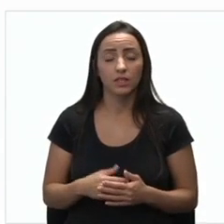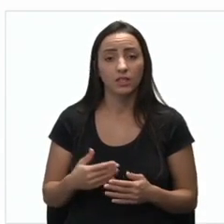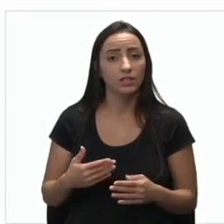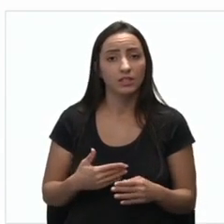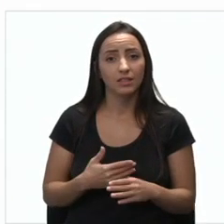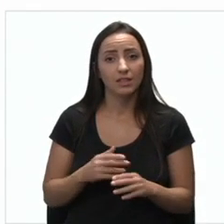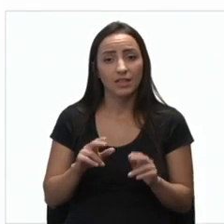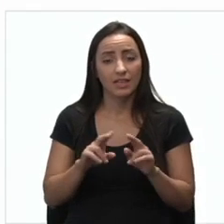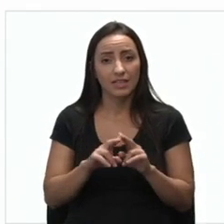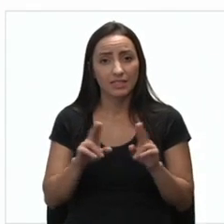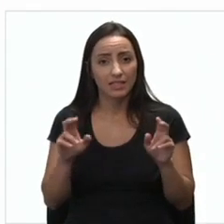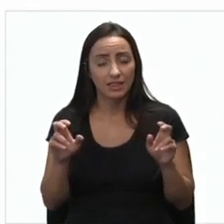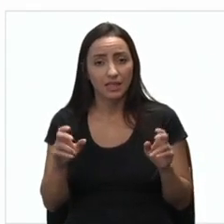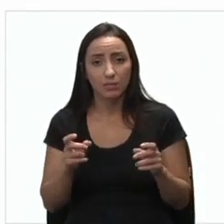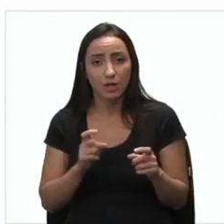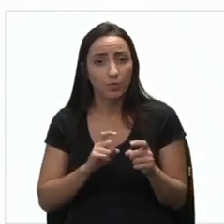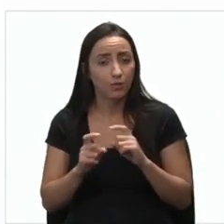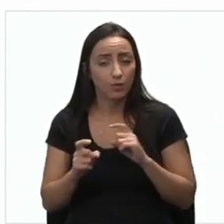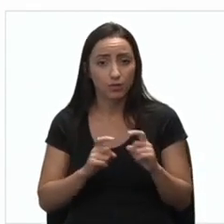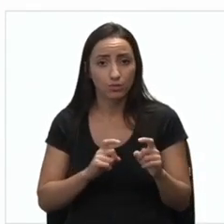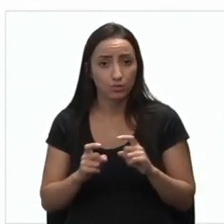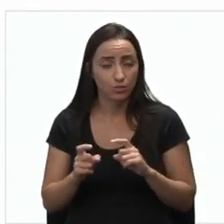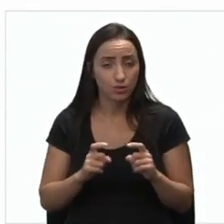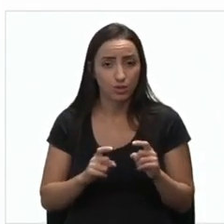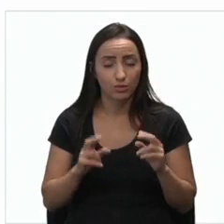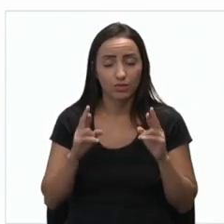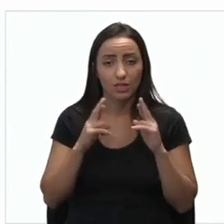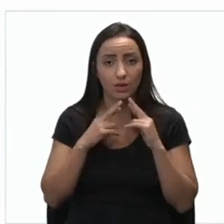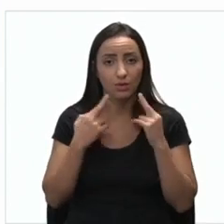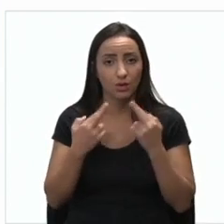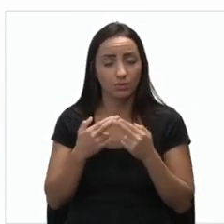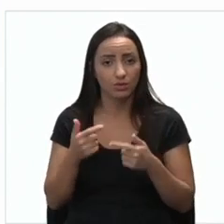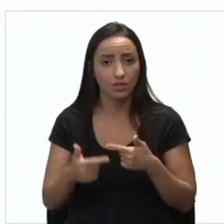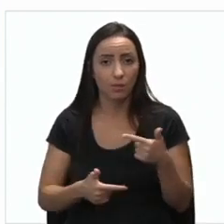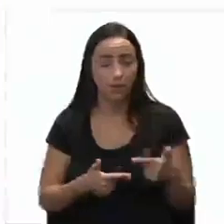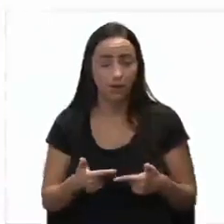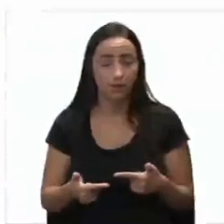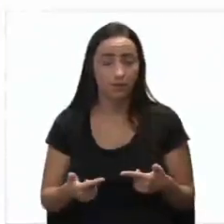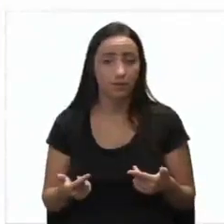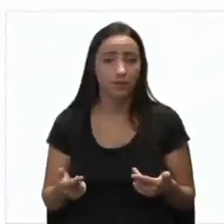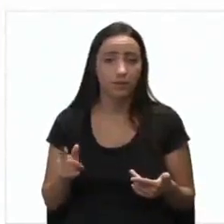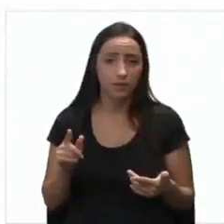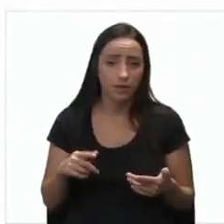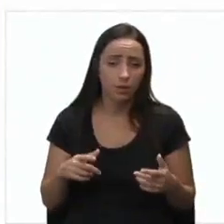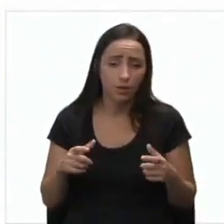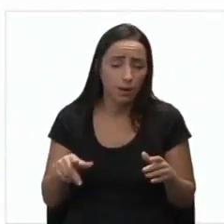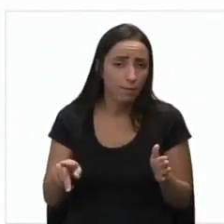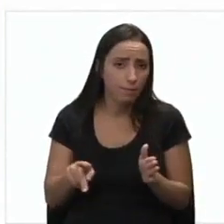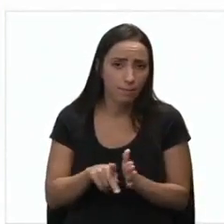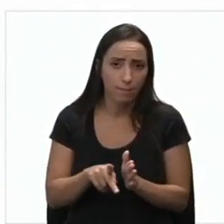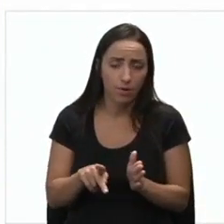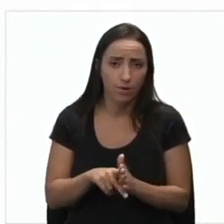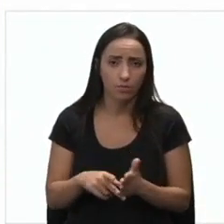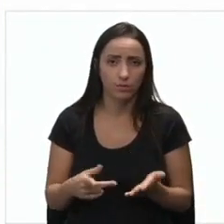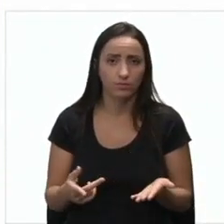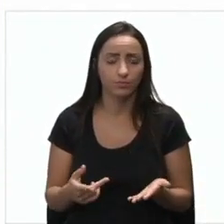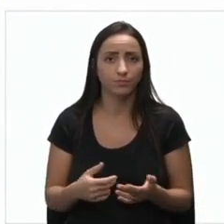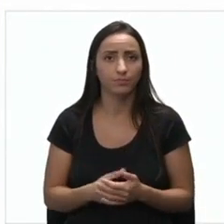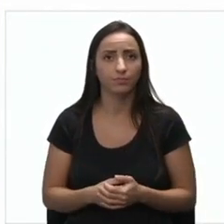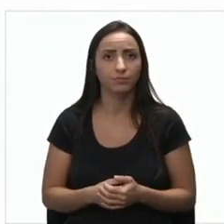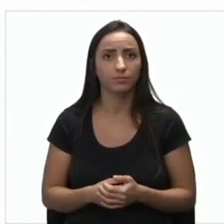de trabalho, né, o local onde eles deveriam abordar essas dúvidas, essas questões